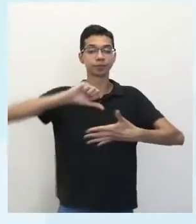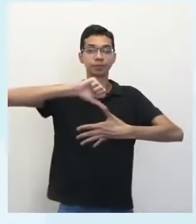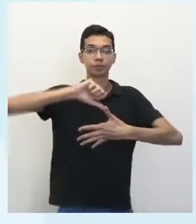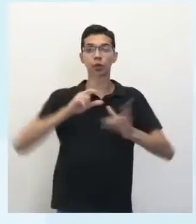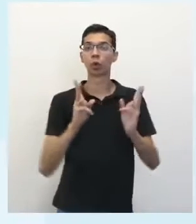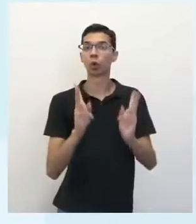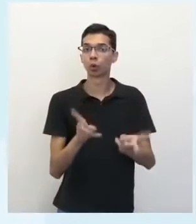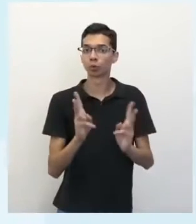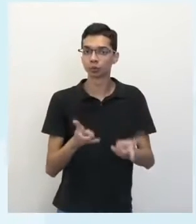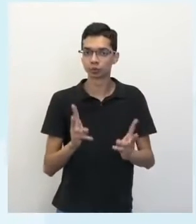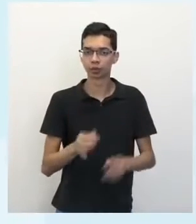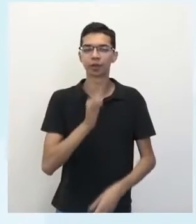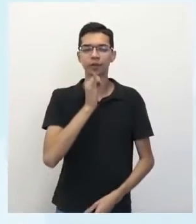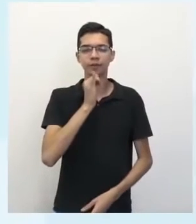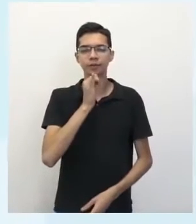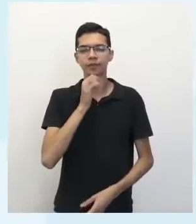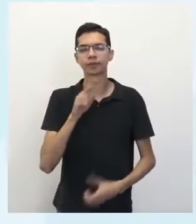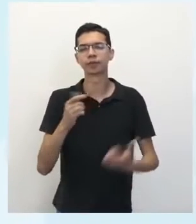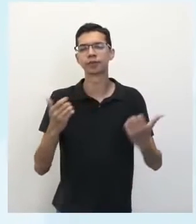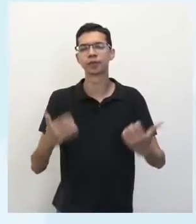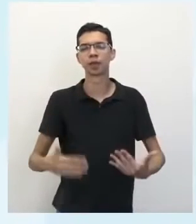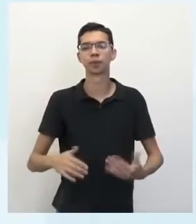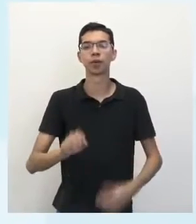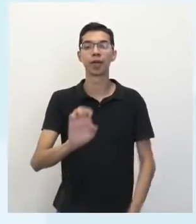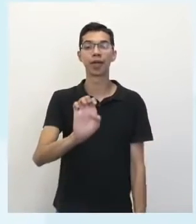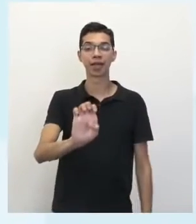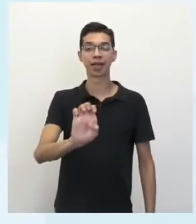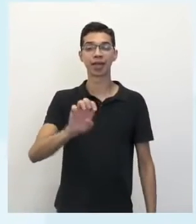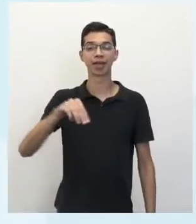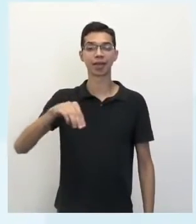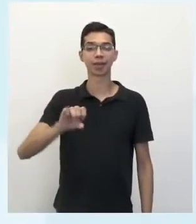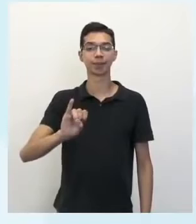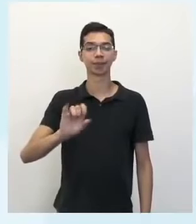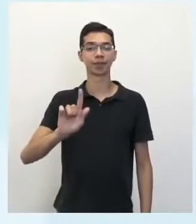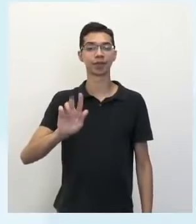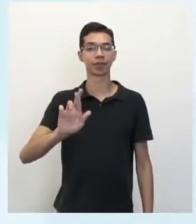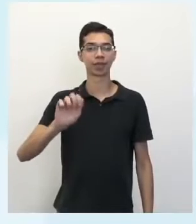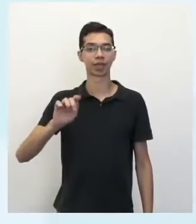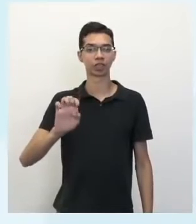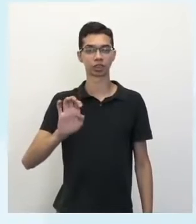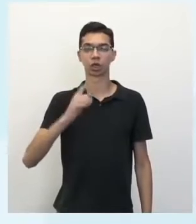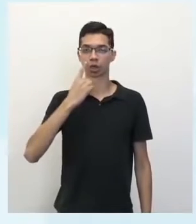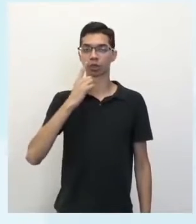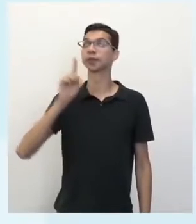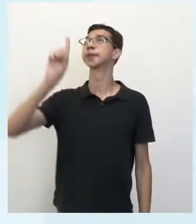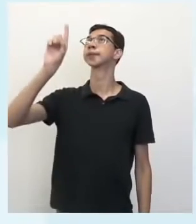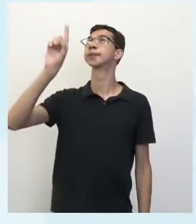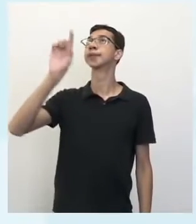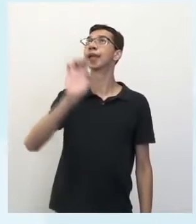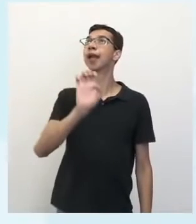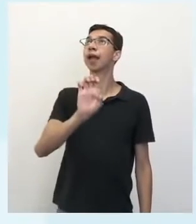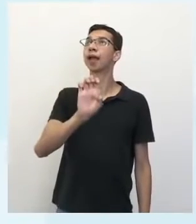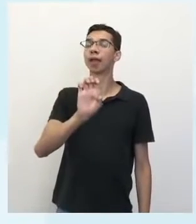do emigrante, né, começa aí com E, né, emigração, essa pessoa